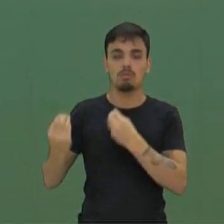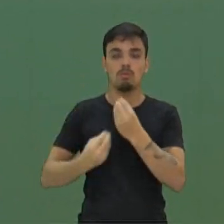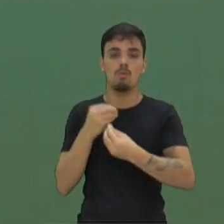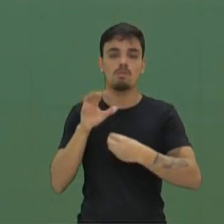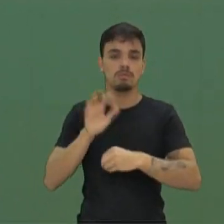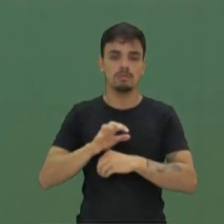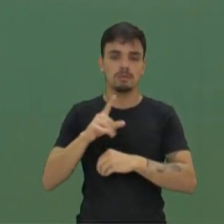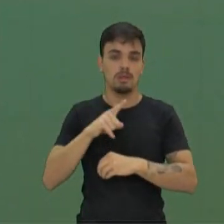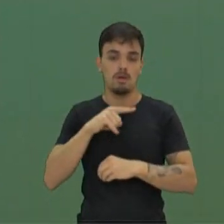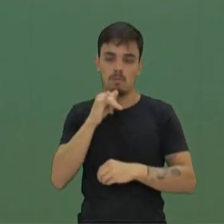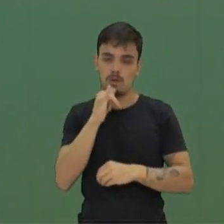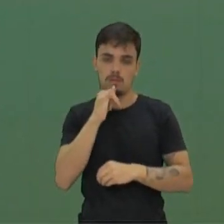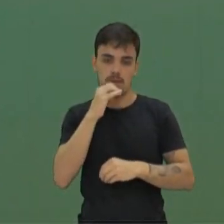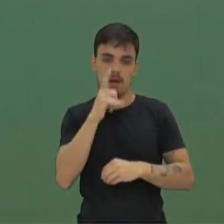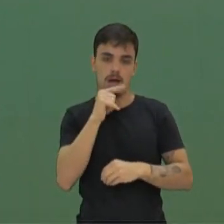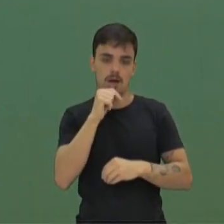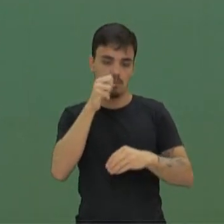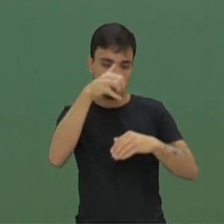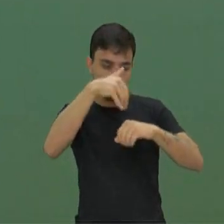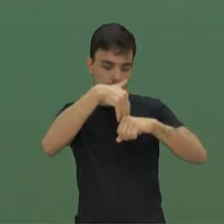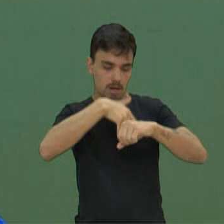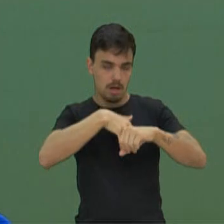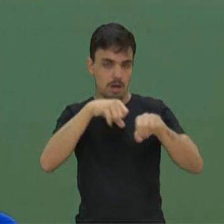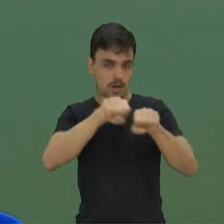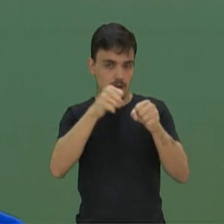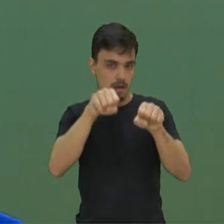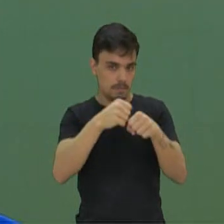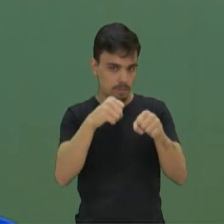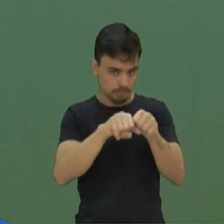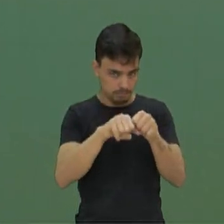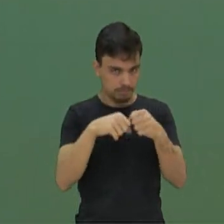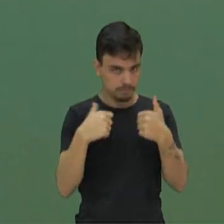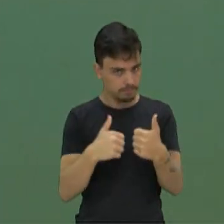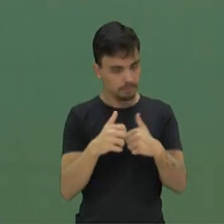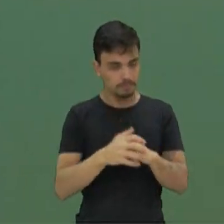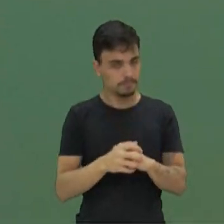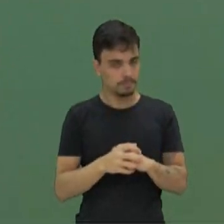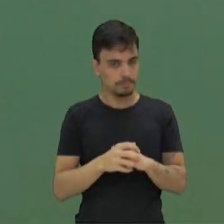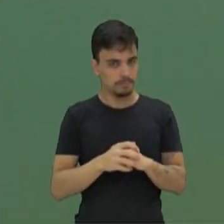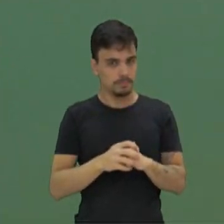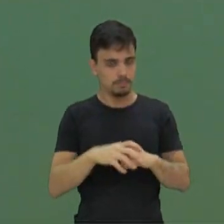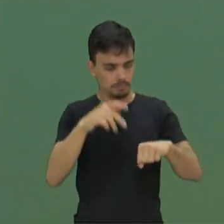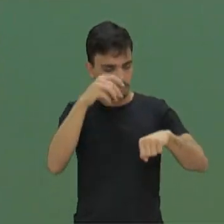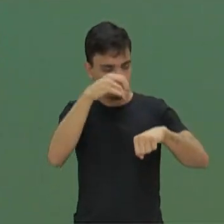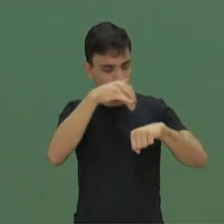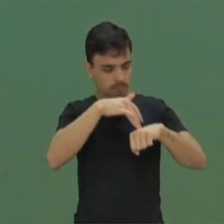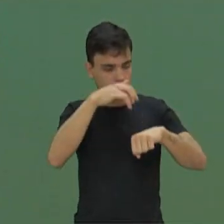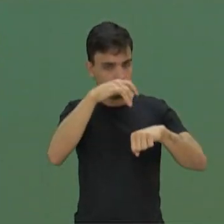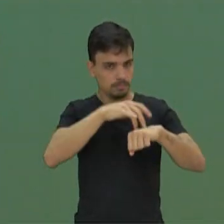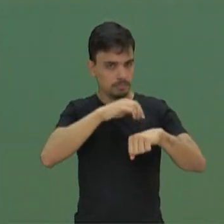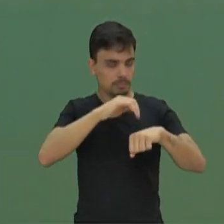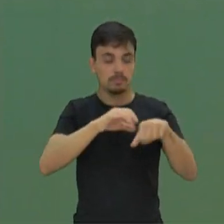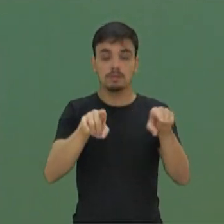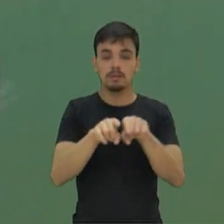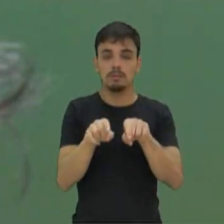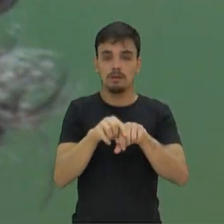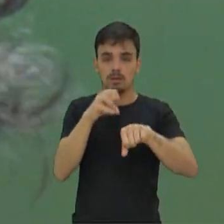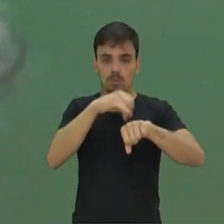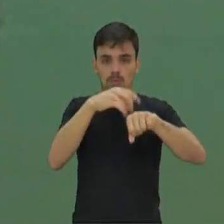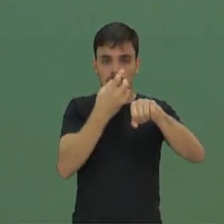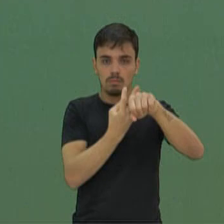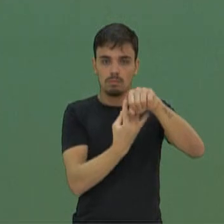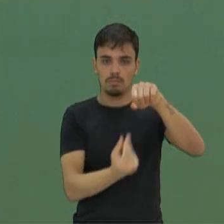A água decompõe, a água quebra essa rocha, seja batendo, a água dissolve.